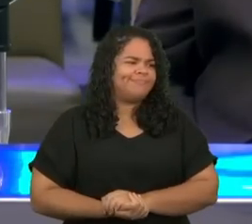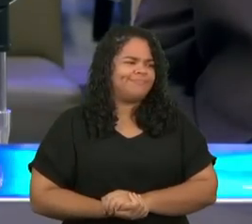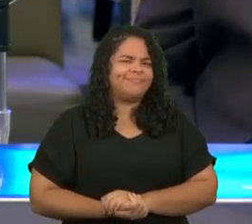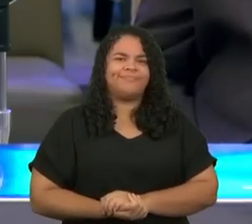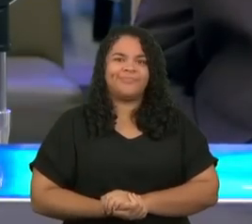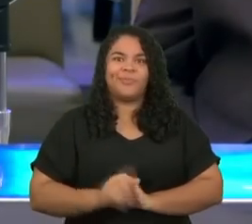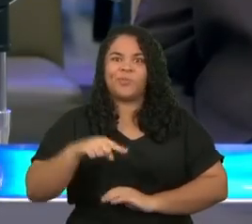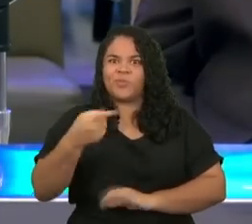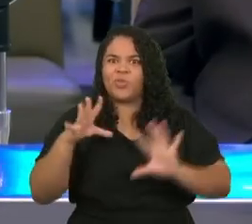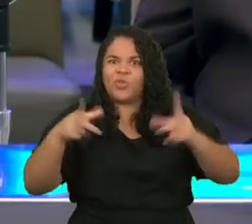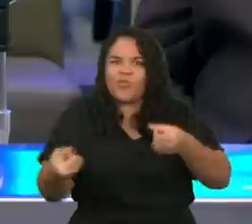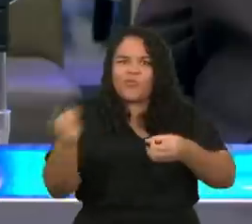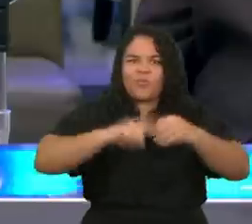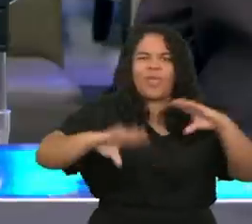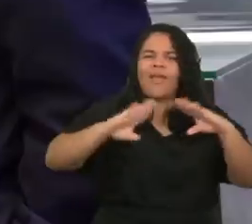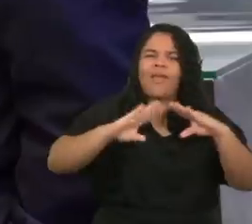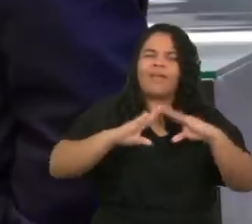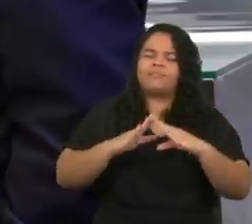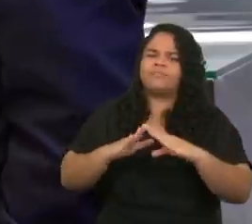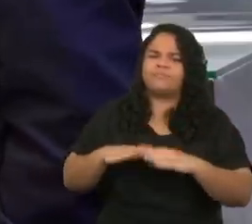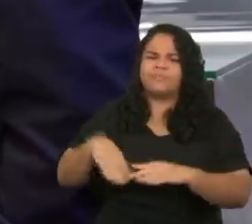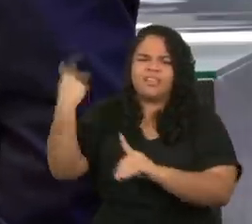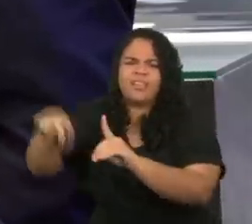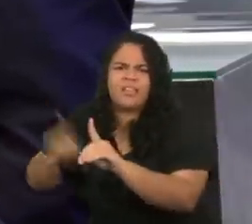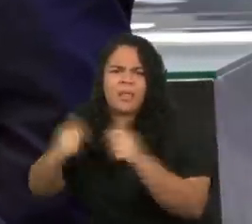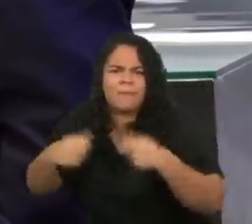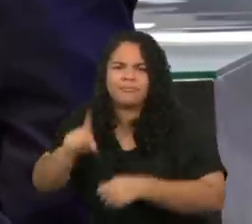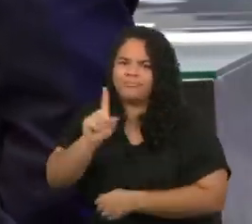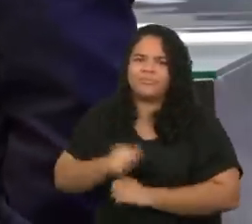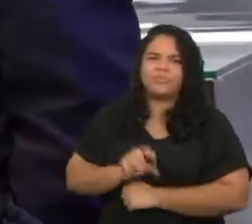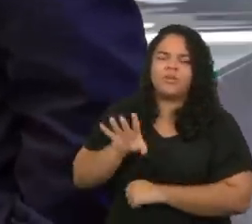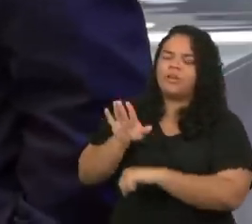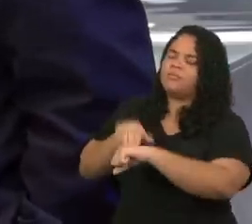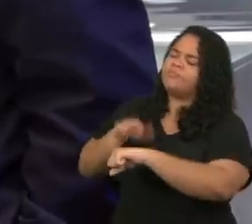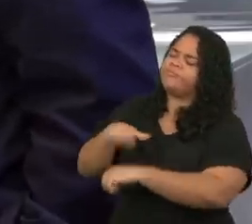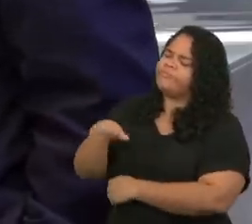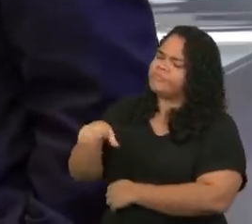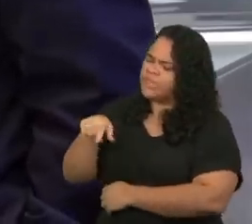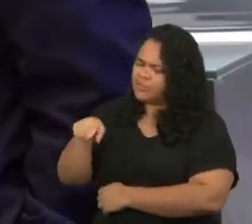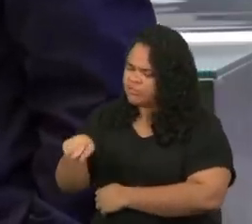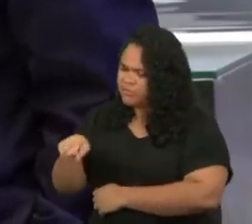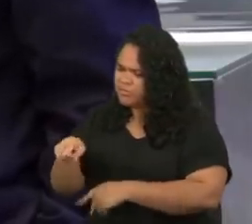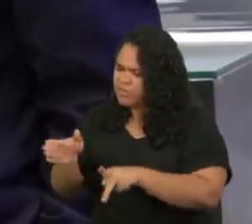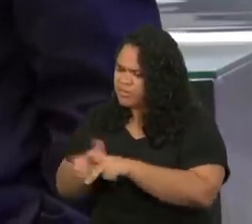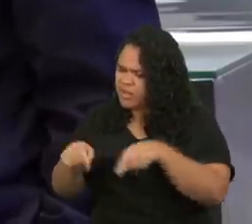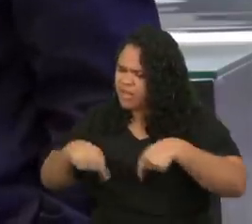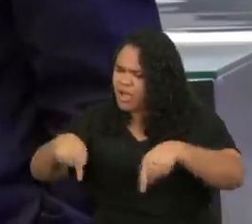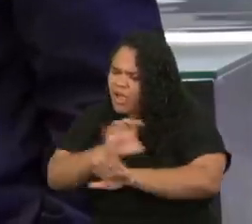chamava ele e dizer o meu filho você não é da classe e tal sim E por que não